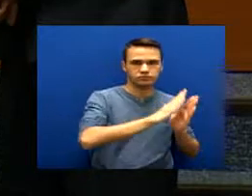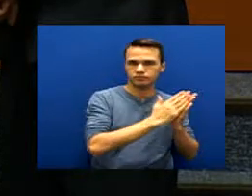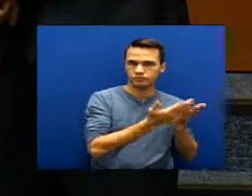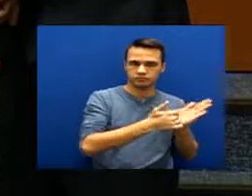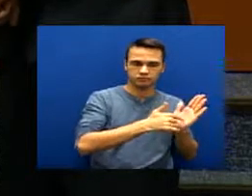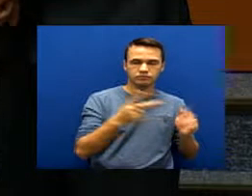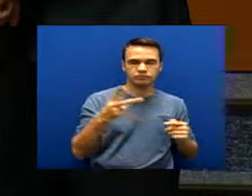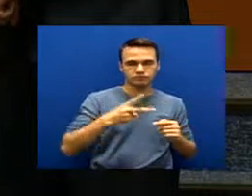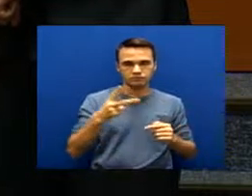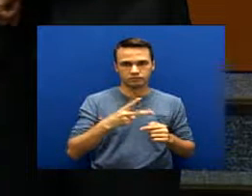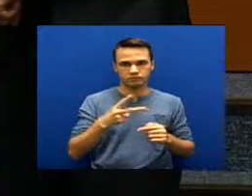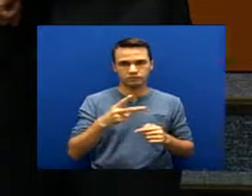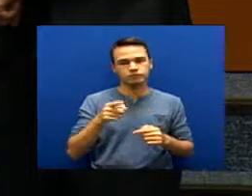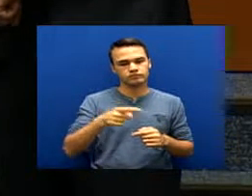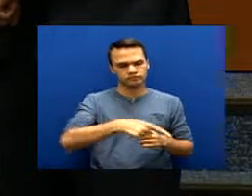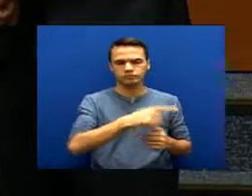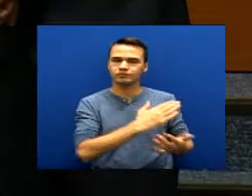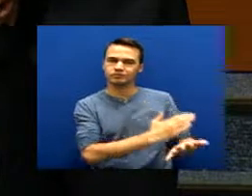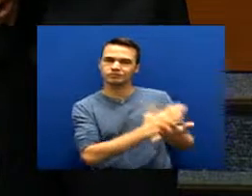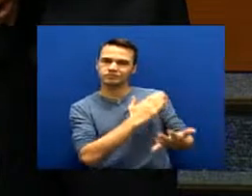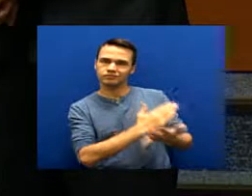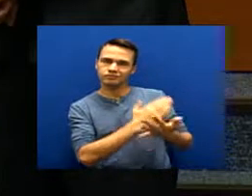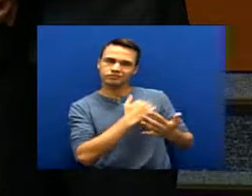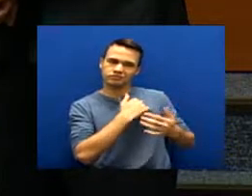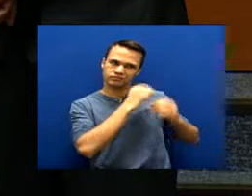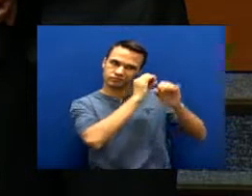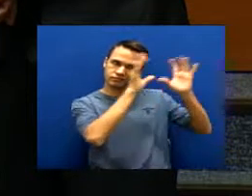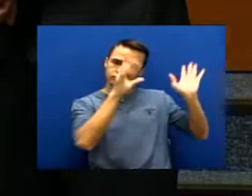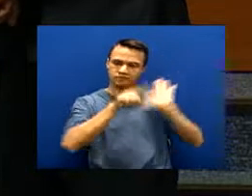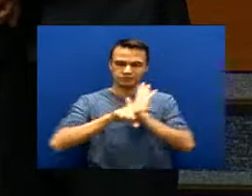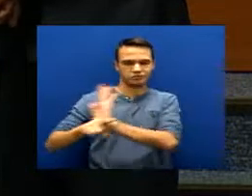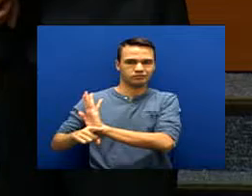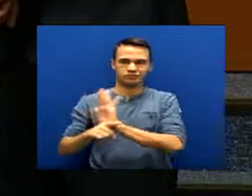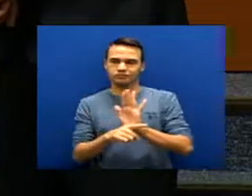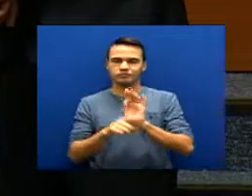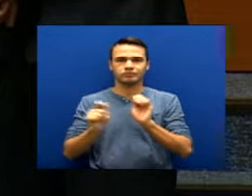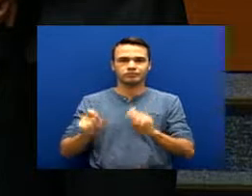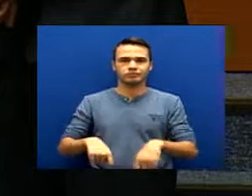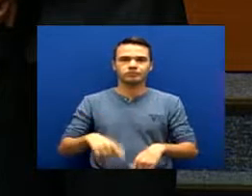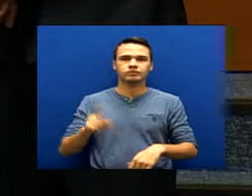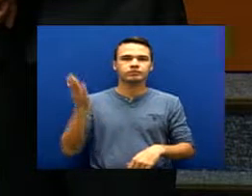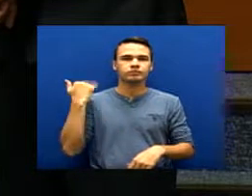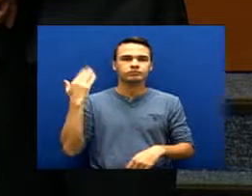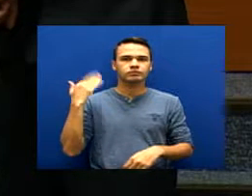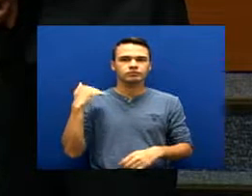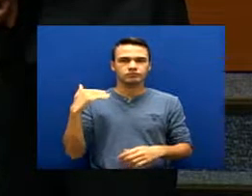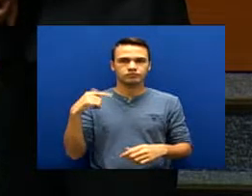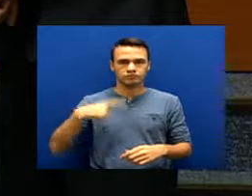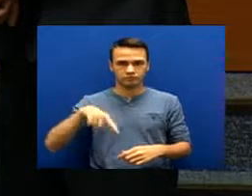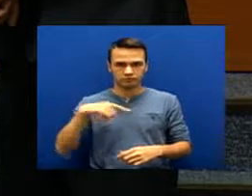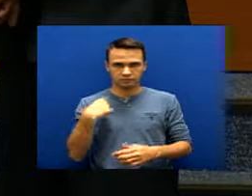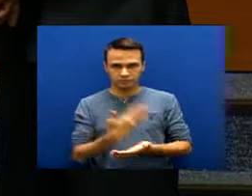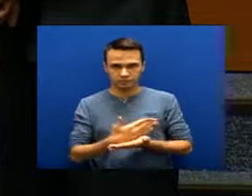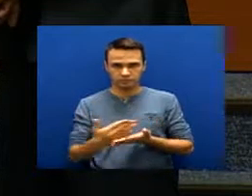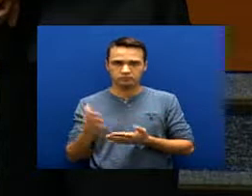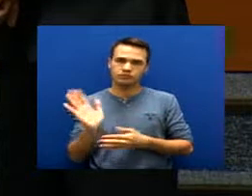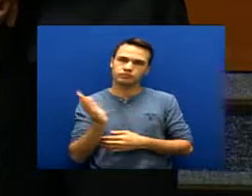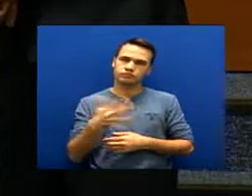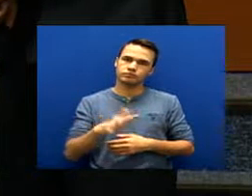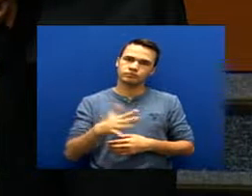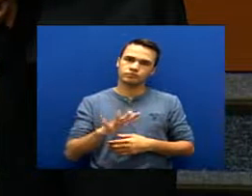da periferia. E, então, essa honra não é minha, é de todos esses colaboradores, que mesmo